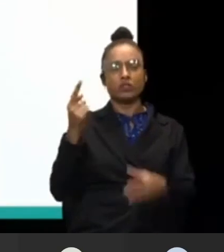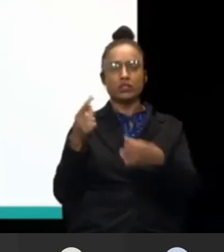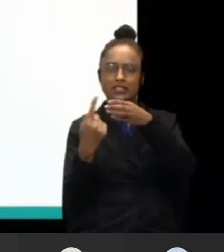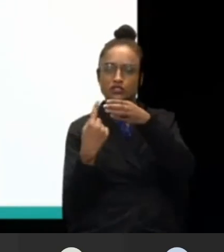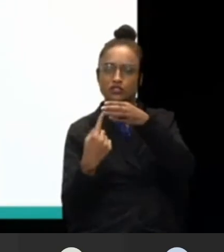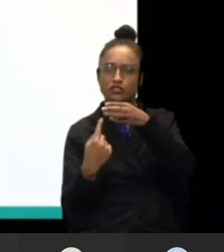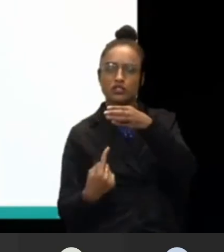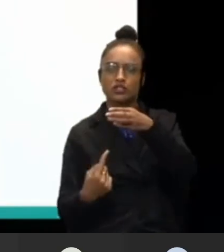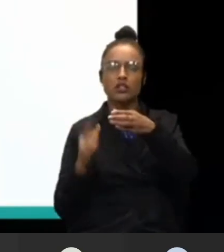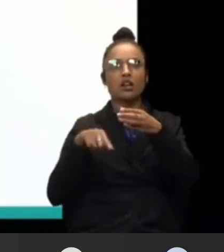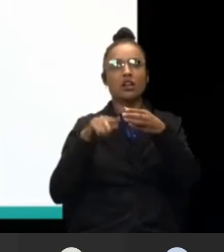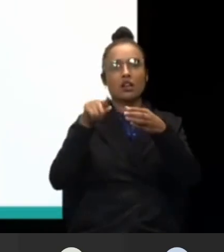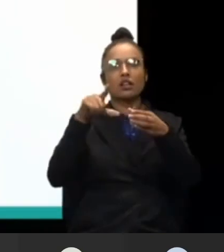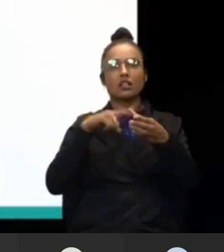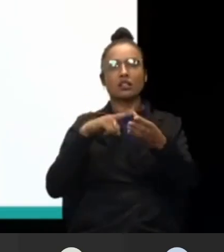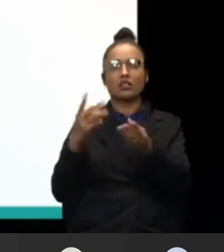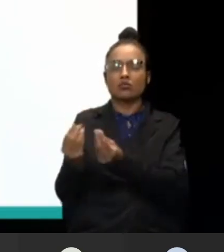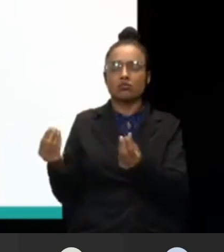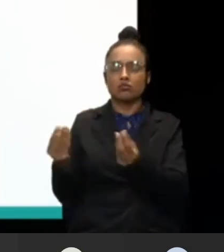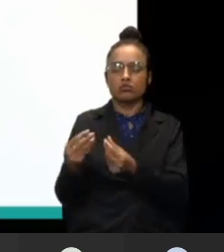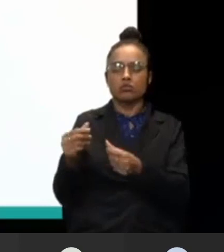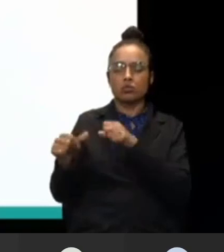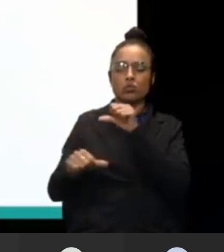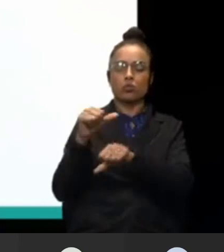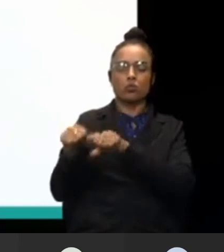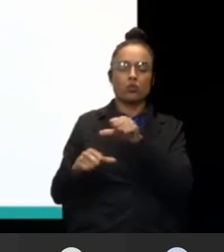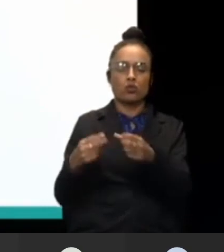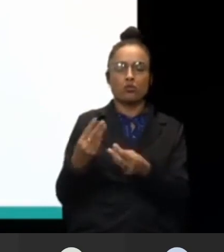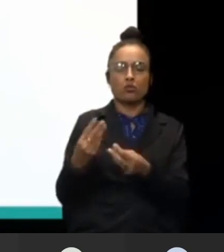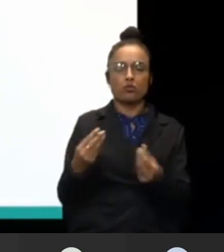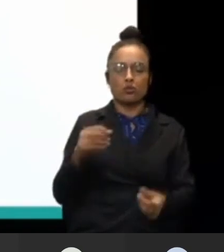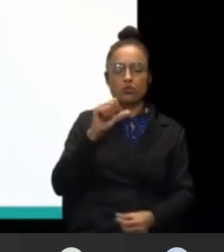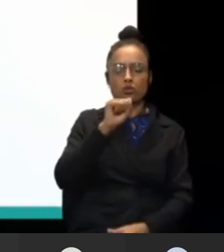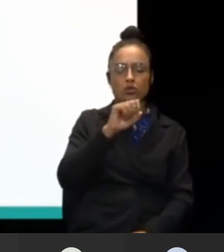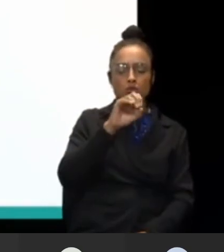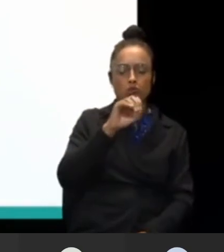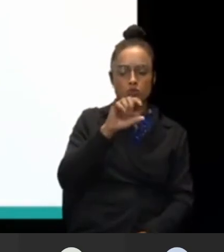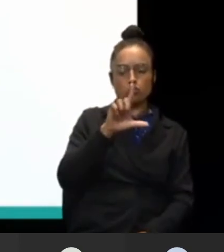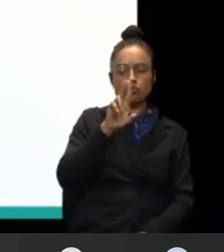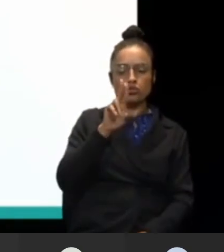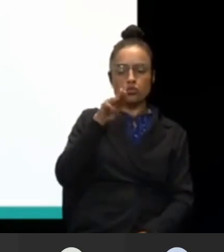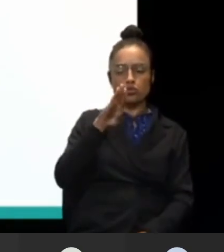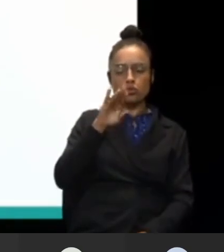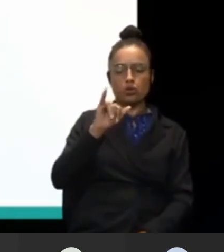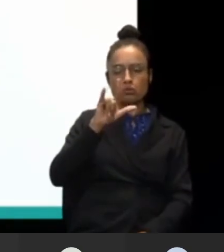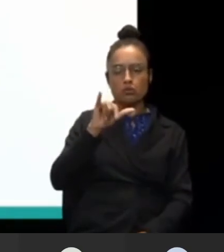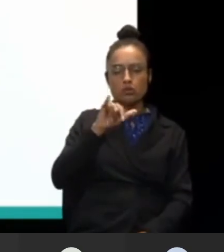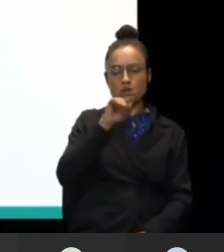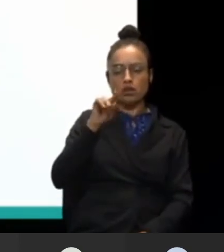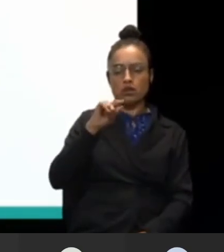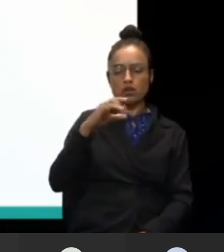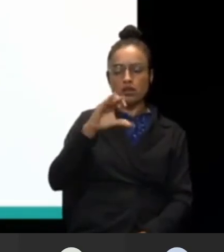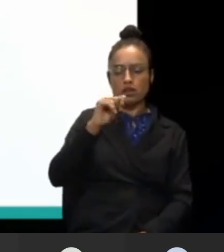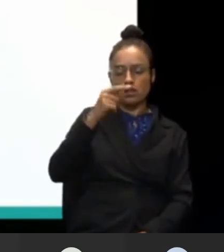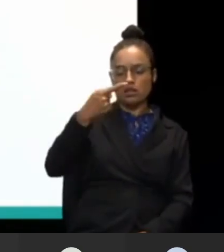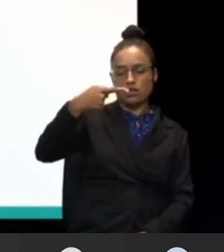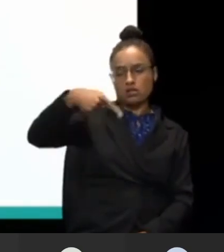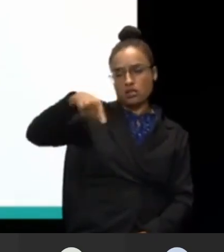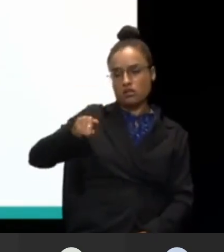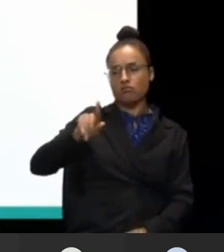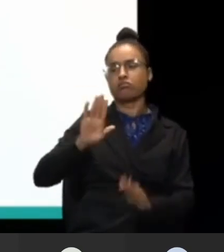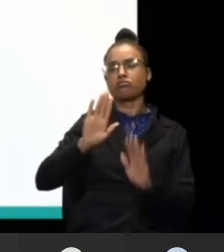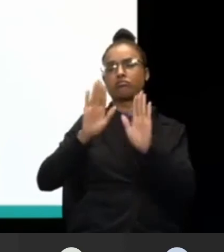a solubilização dessa amostra. E aí, quais são os demais passos a serem realizados? Depois de